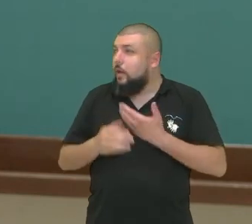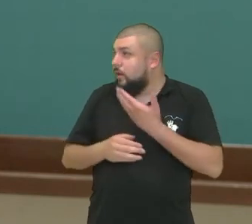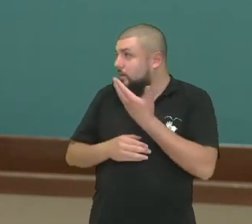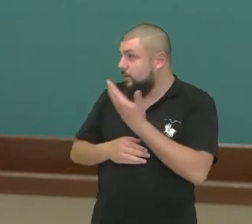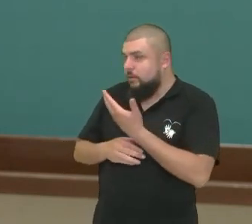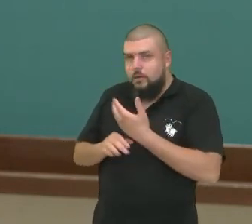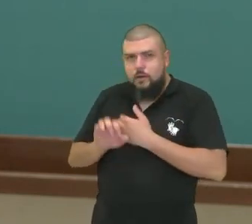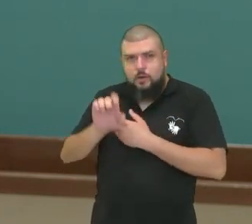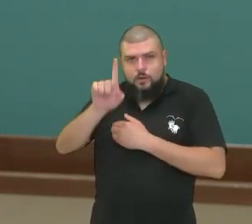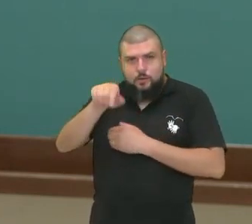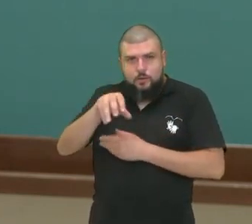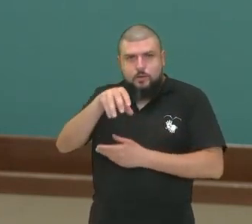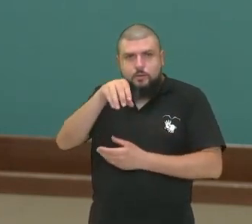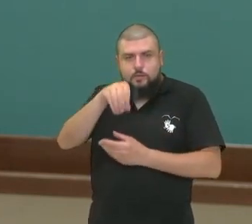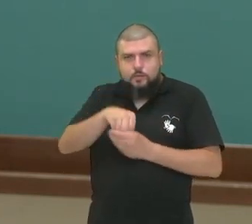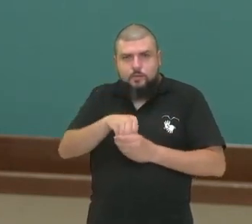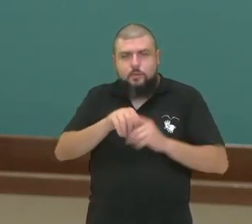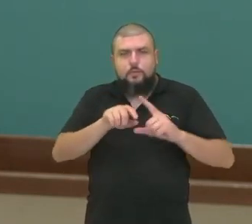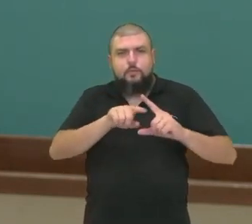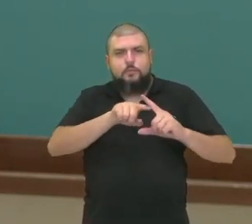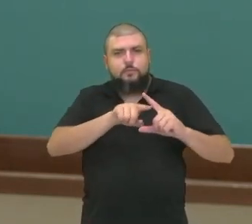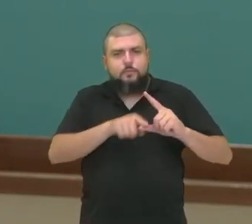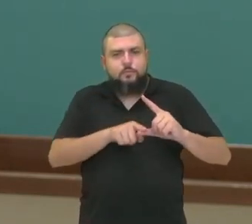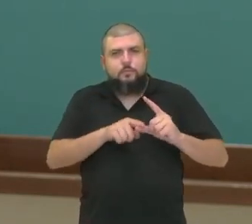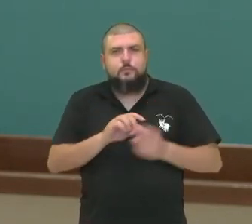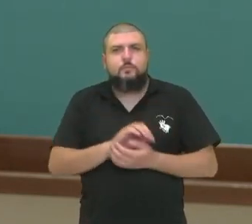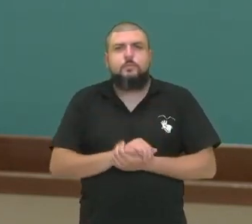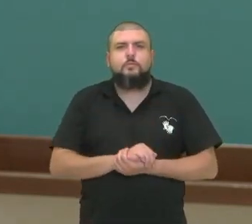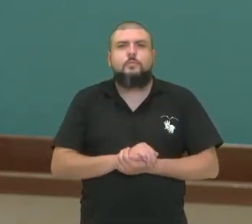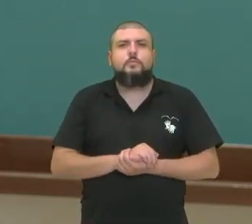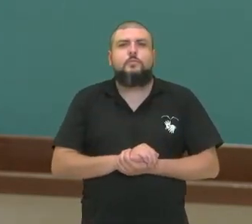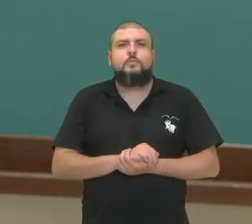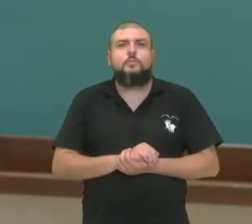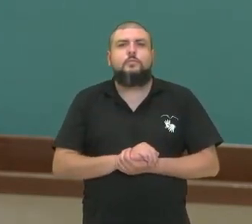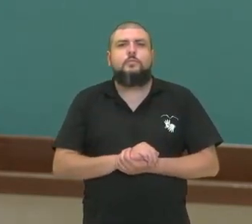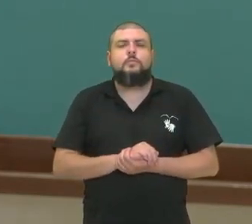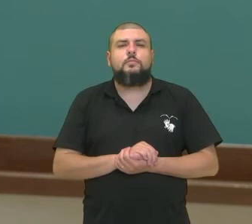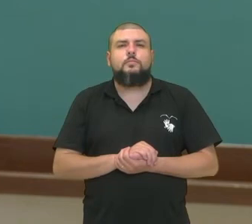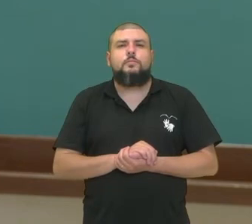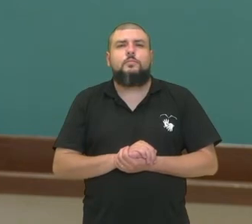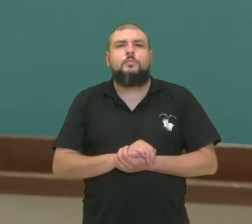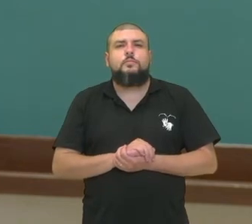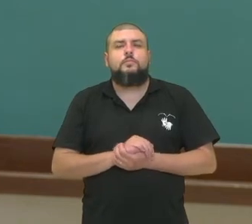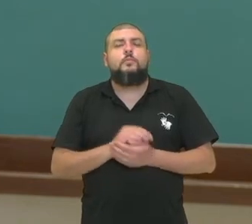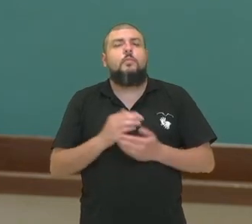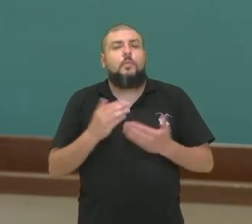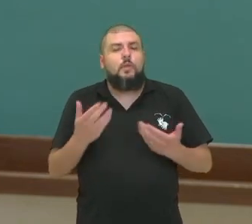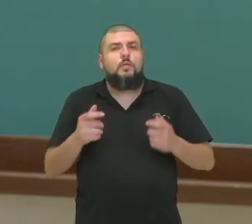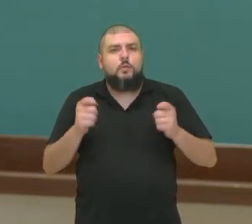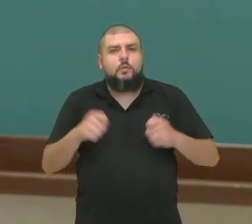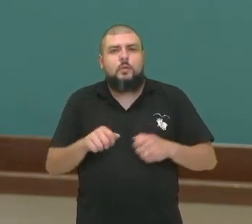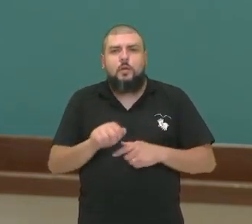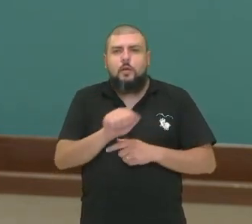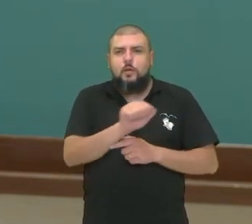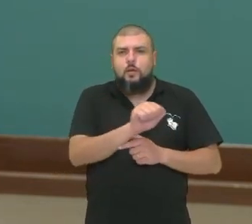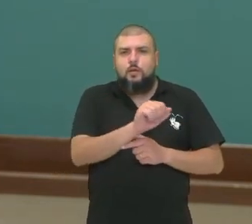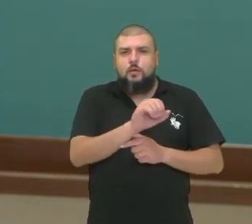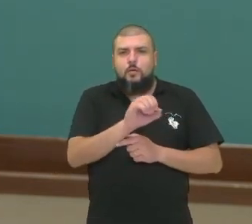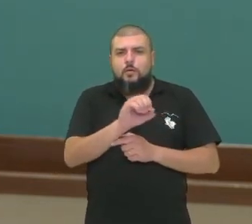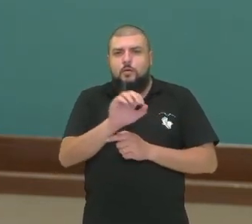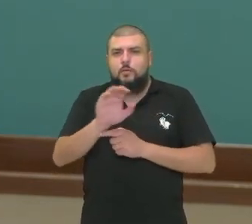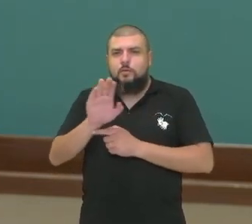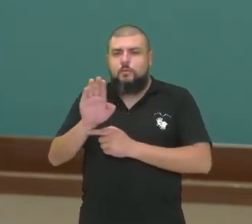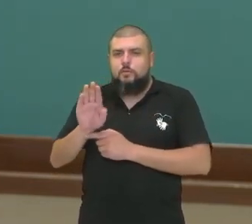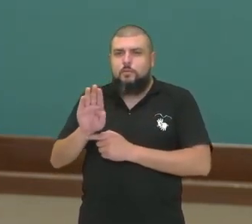ângulo interno, a parte interna desse ângulo, tá bom? Então, como falei, a gente pode indicar como AOB, né? O